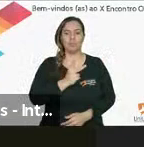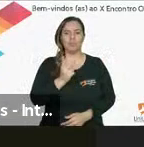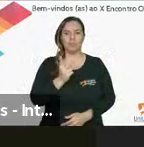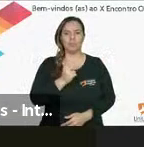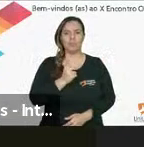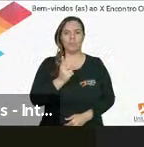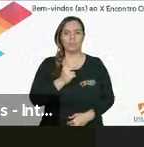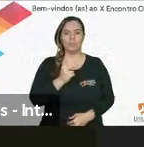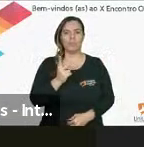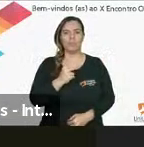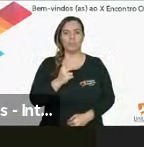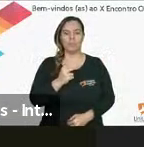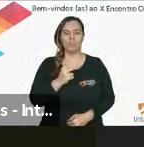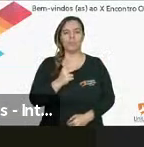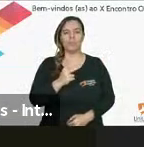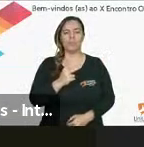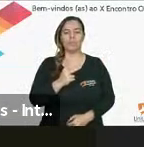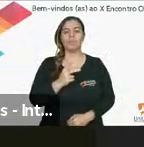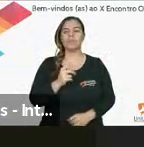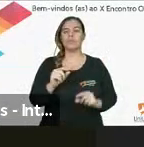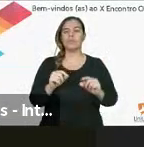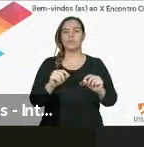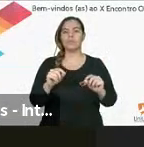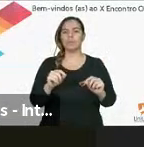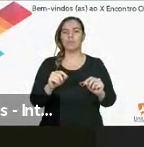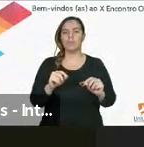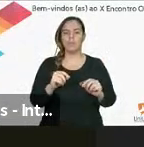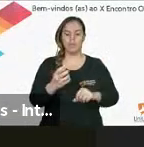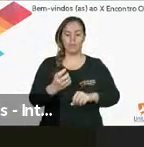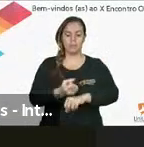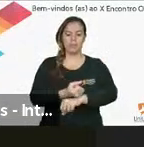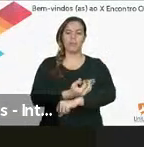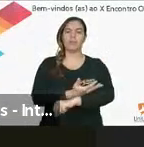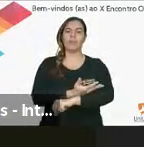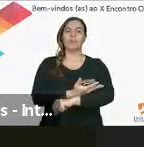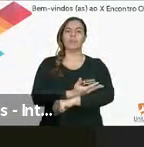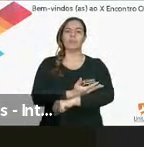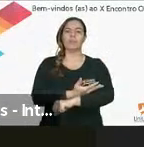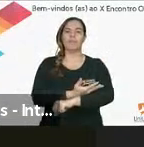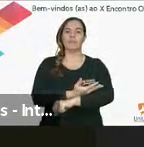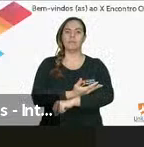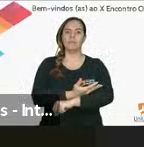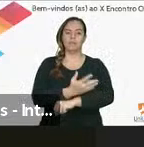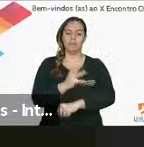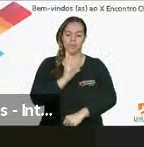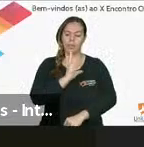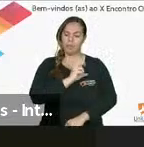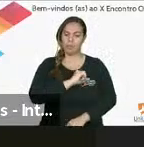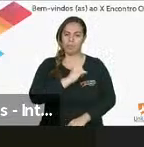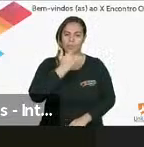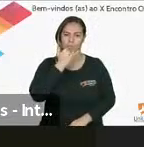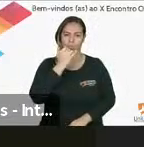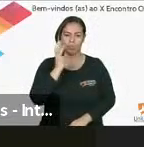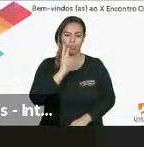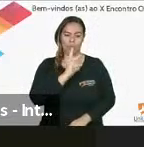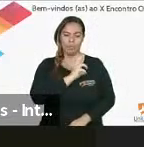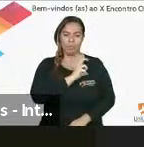Os dois consideram a emoção, o amor, desculpa,